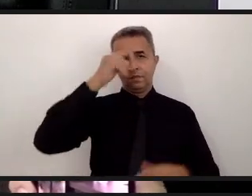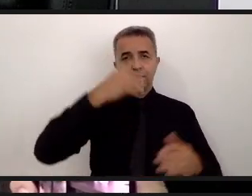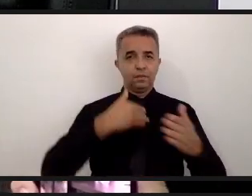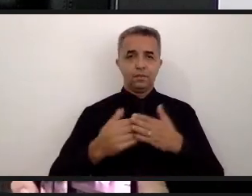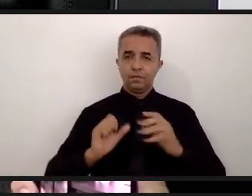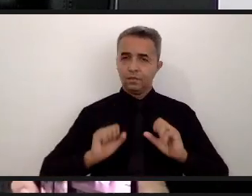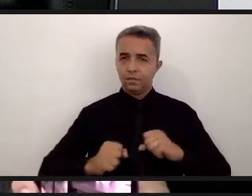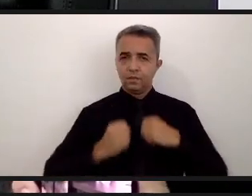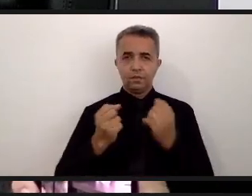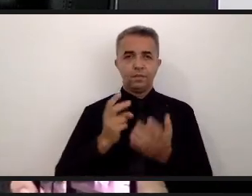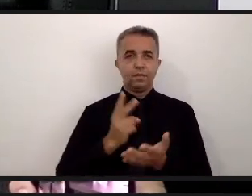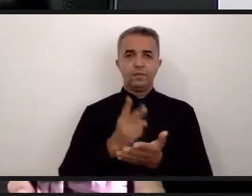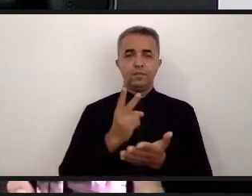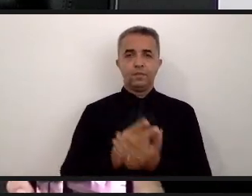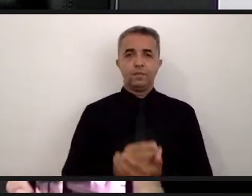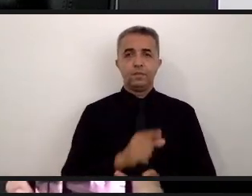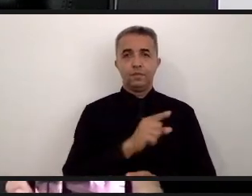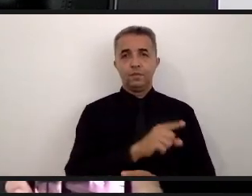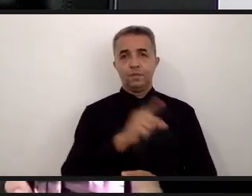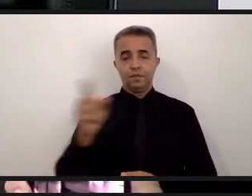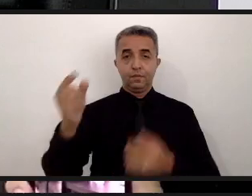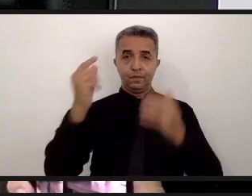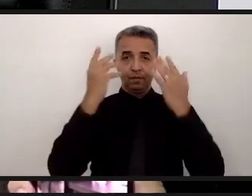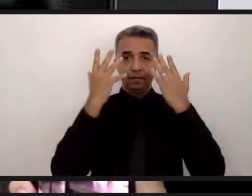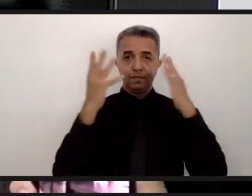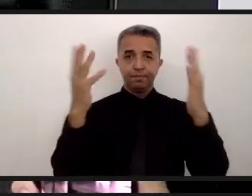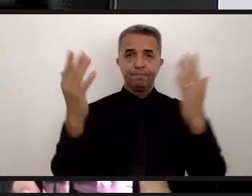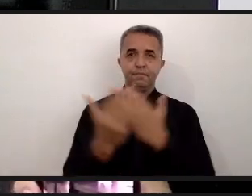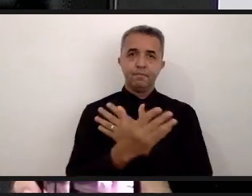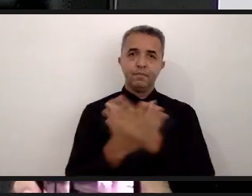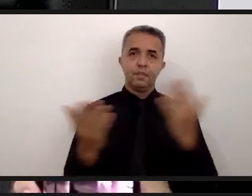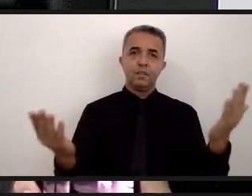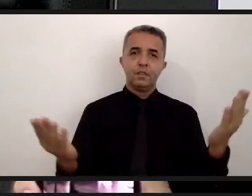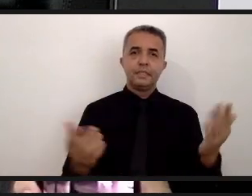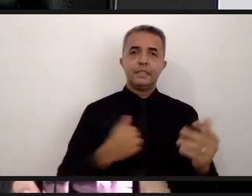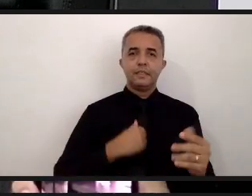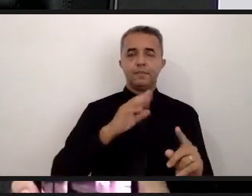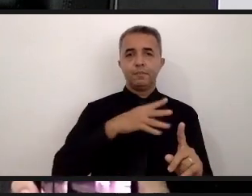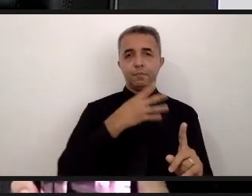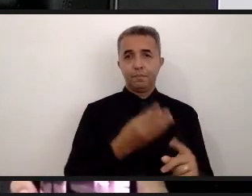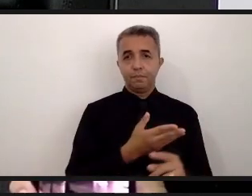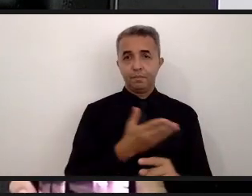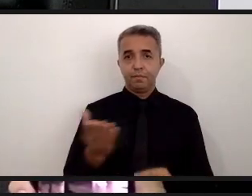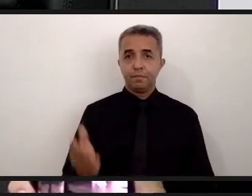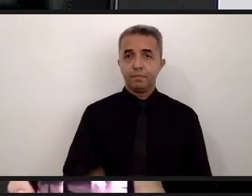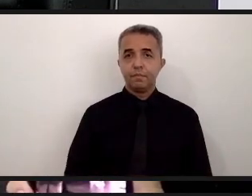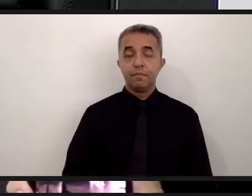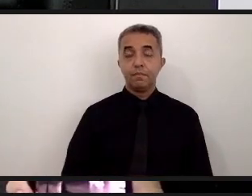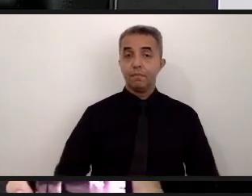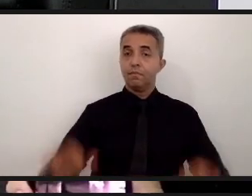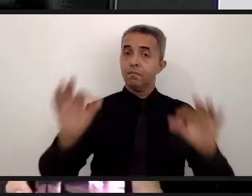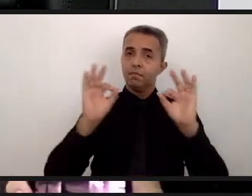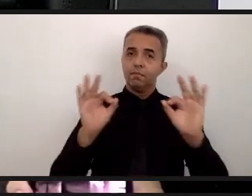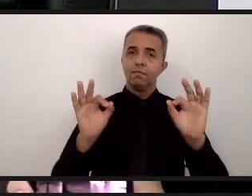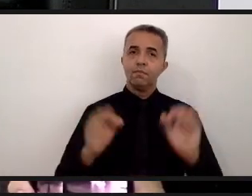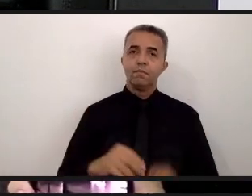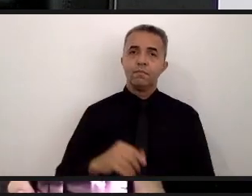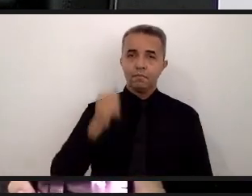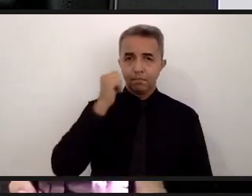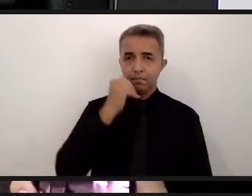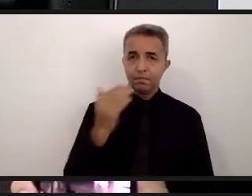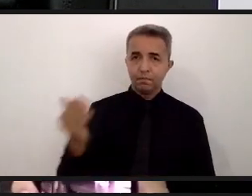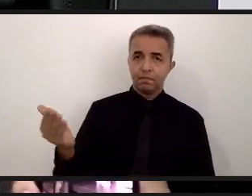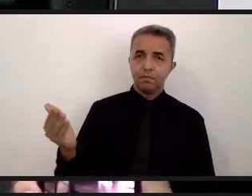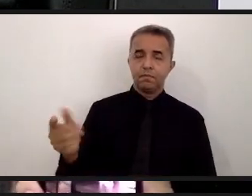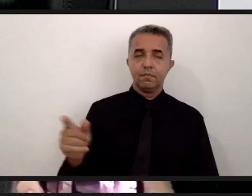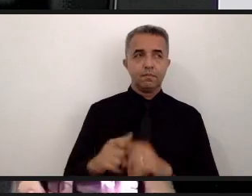muitas vezes iluminam aonde quer que vocês passam o nosso caminho, e podem ter certeza, assim como é minha esposa, eu acredito que